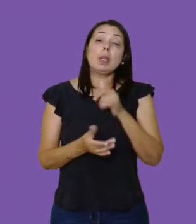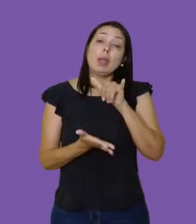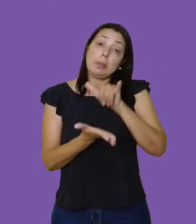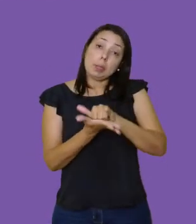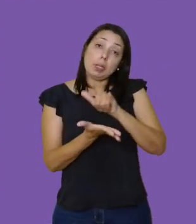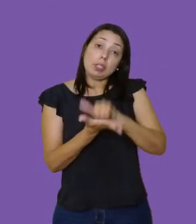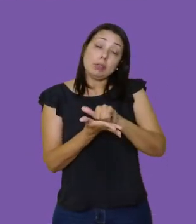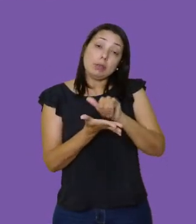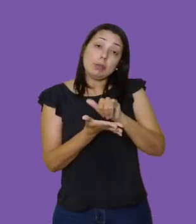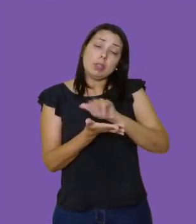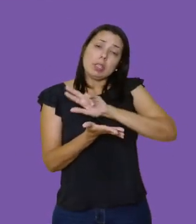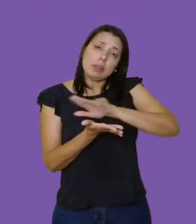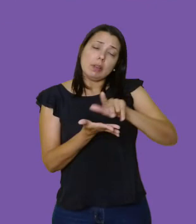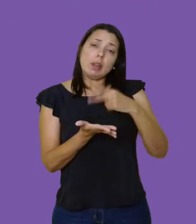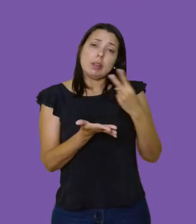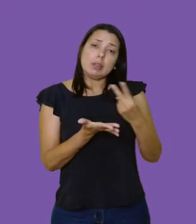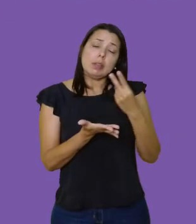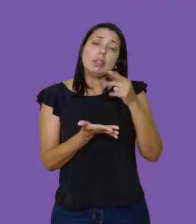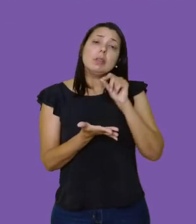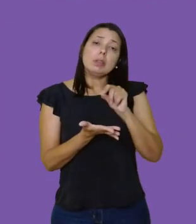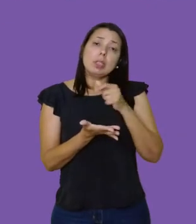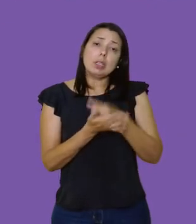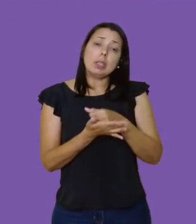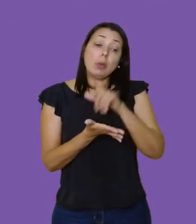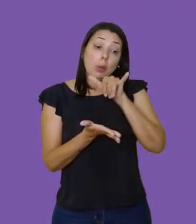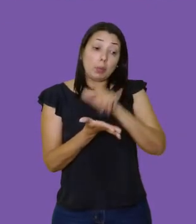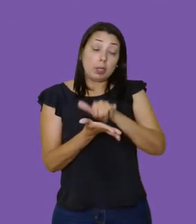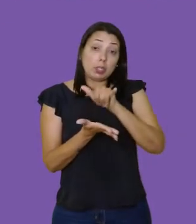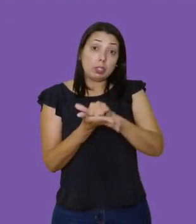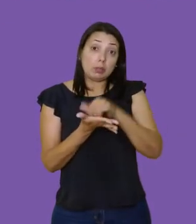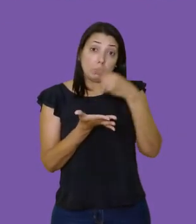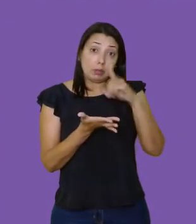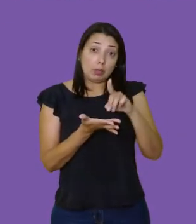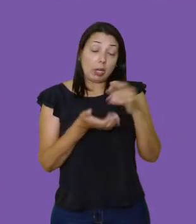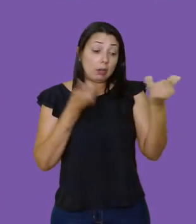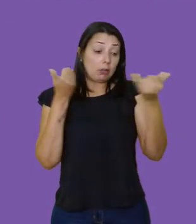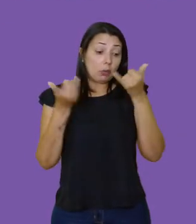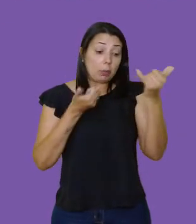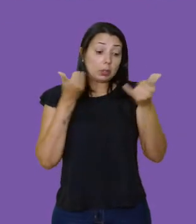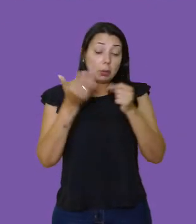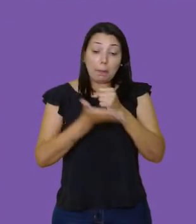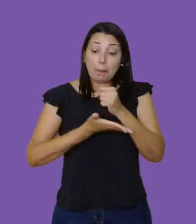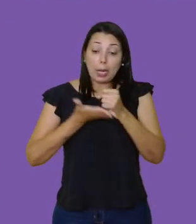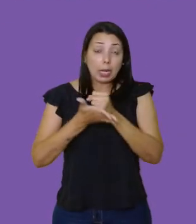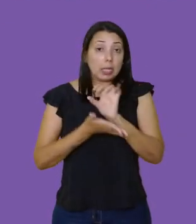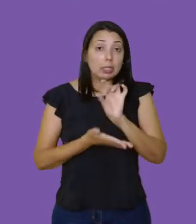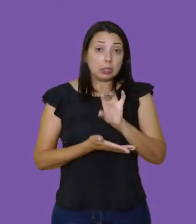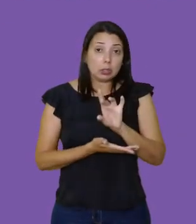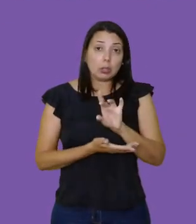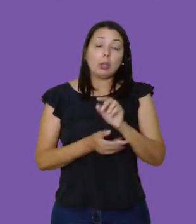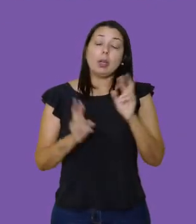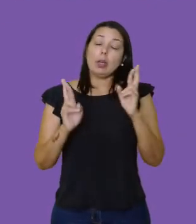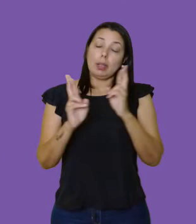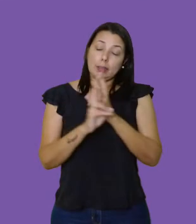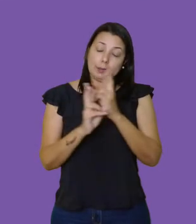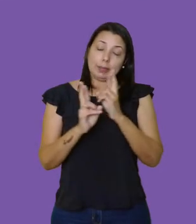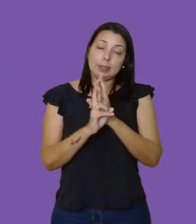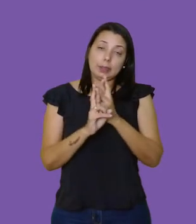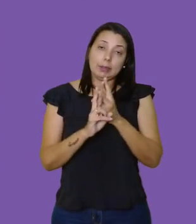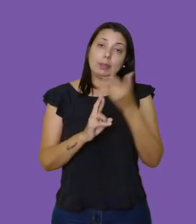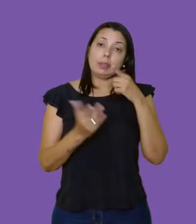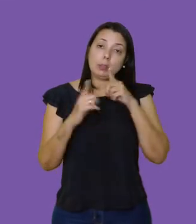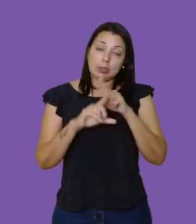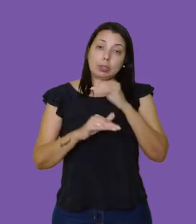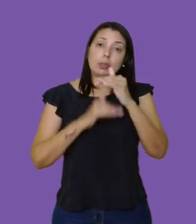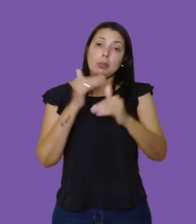vezes... na maioria das vezes, o aplicativo ele vai dar algumas informações básicas. Essa relação que garante